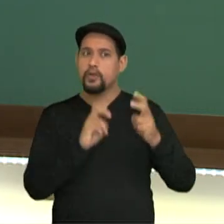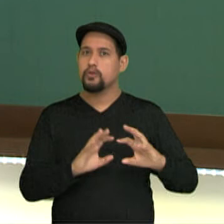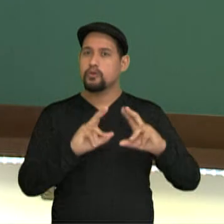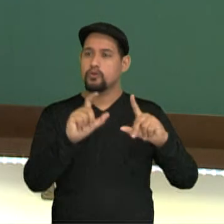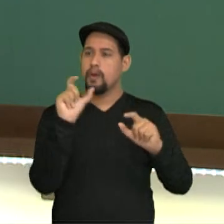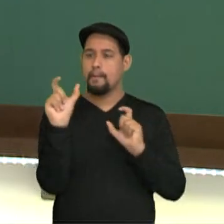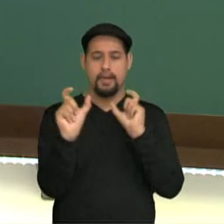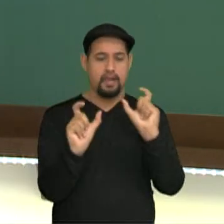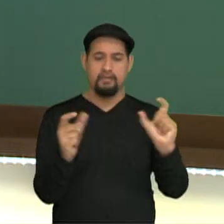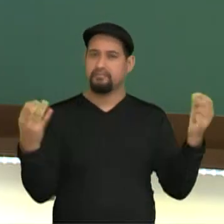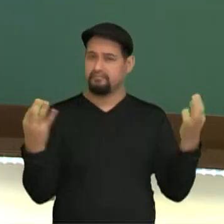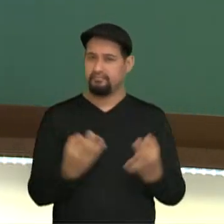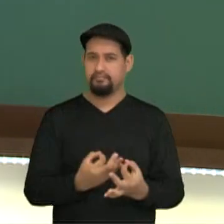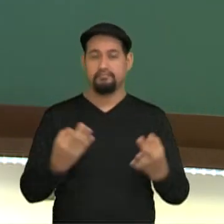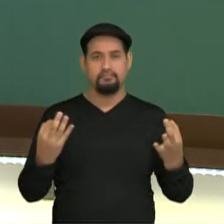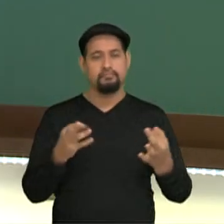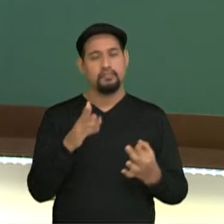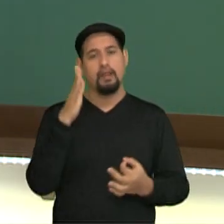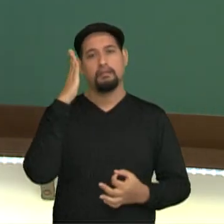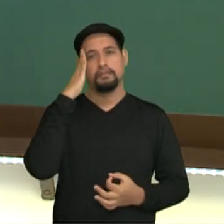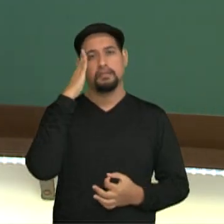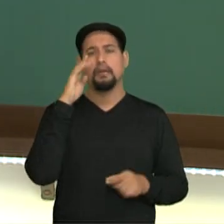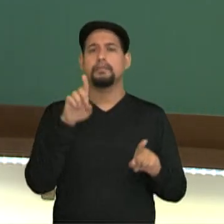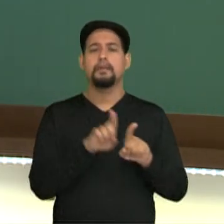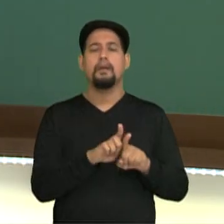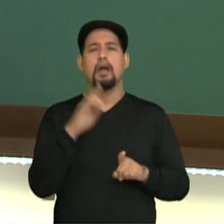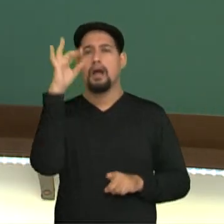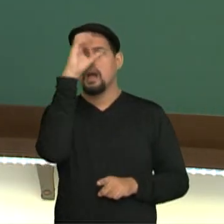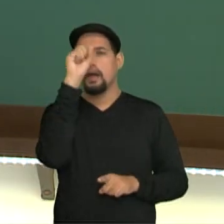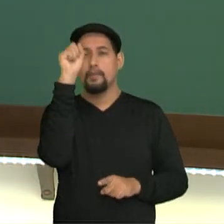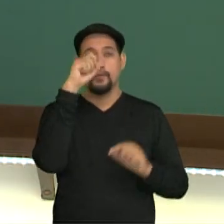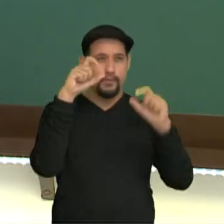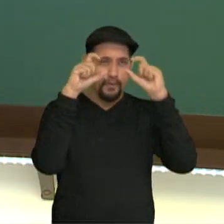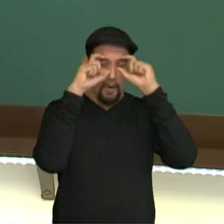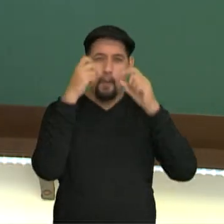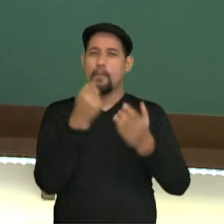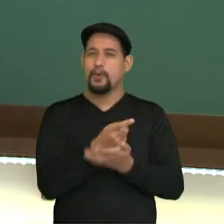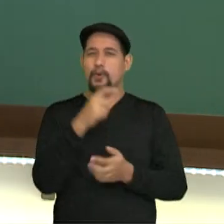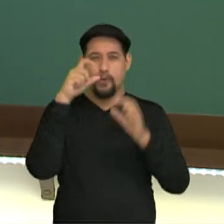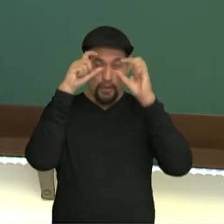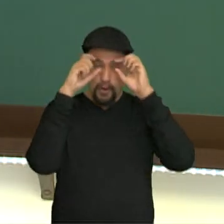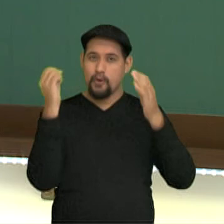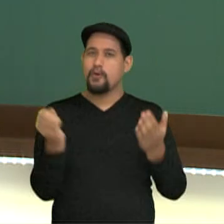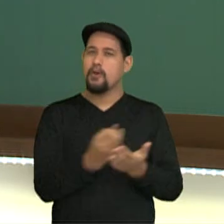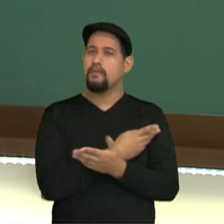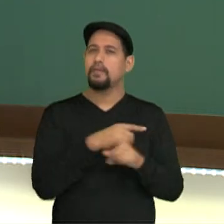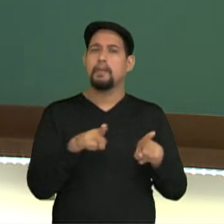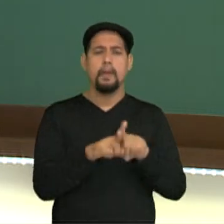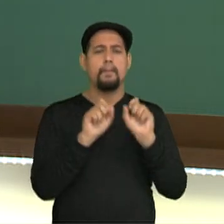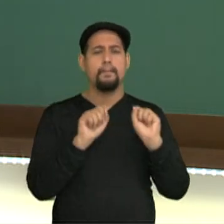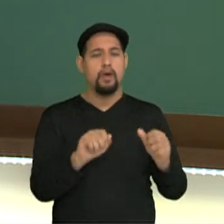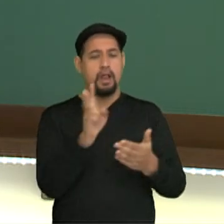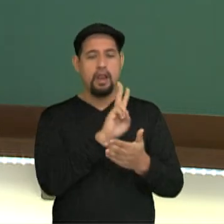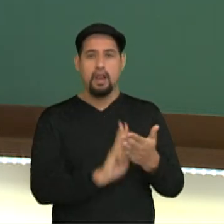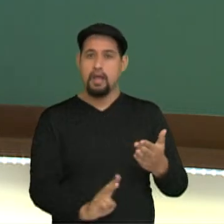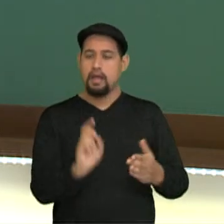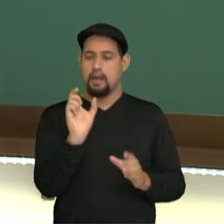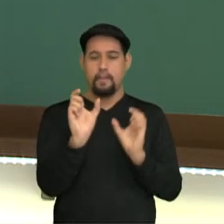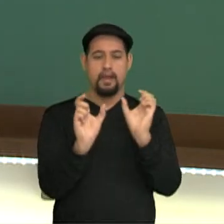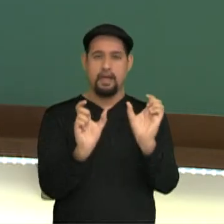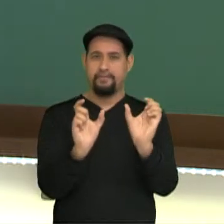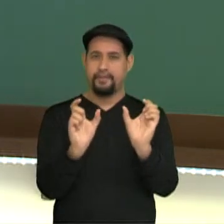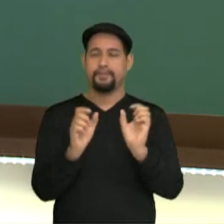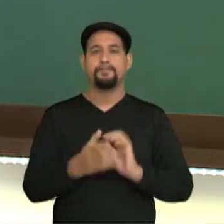palavras claramente, claro, porque como a gente sabe, ela adquiriu um óculos novo. Ela pode inclusive ler essas duas palavras